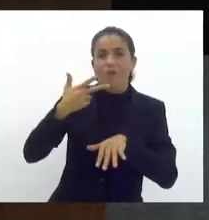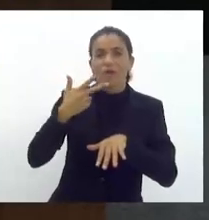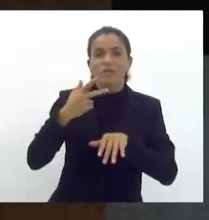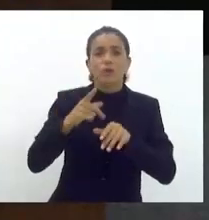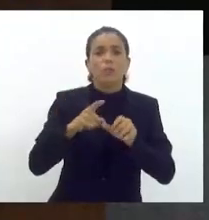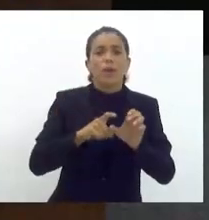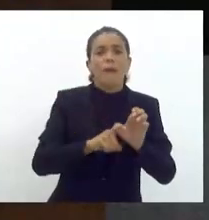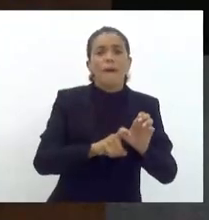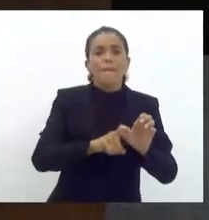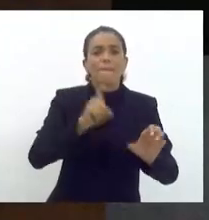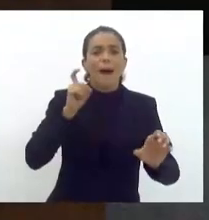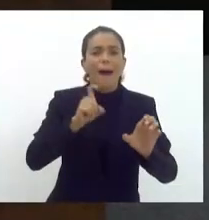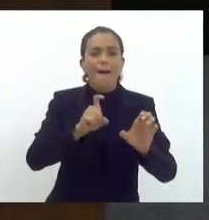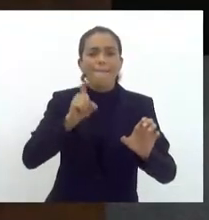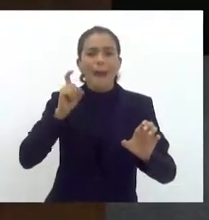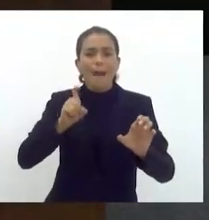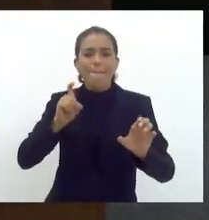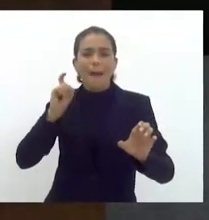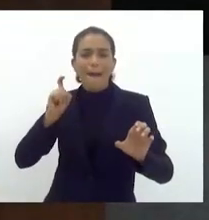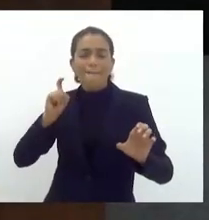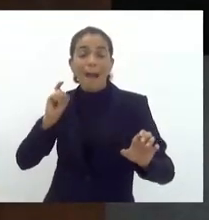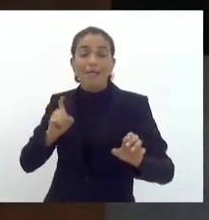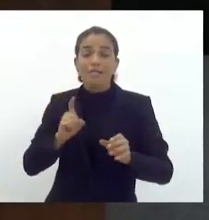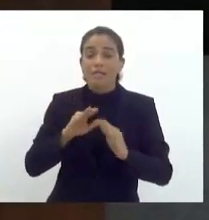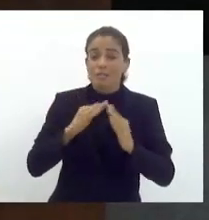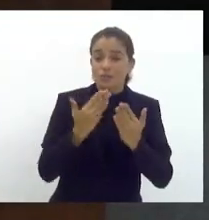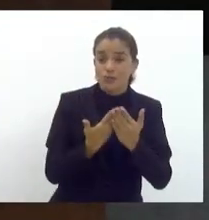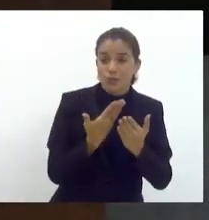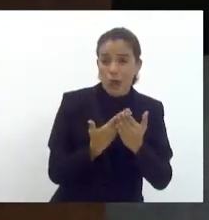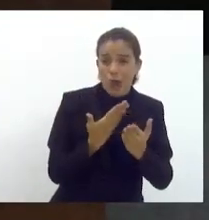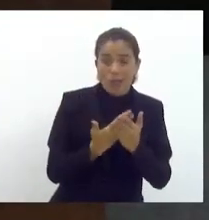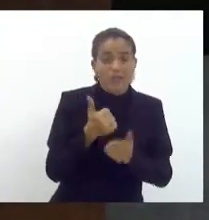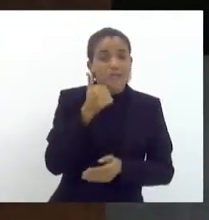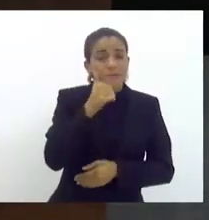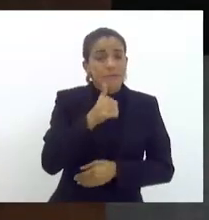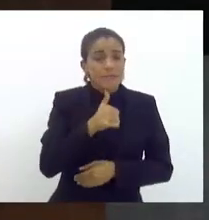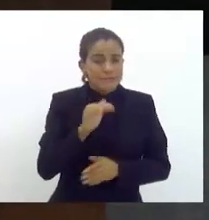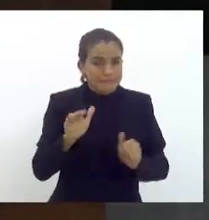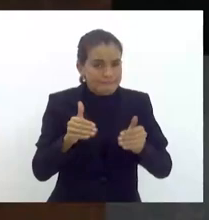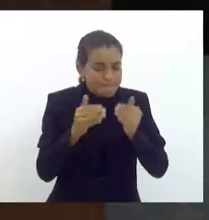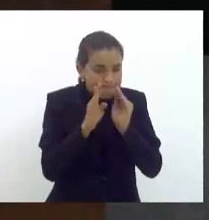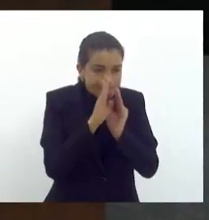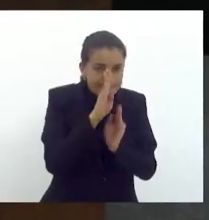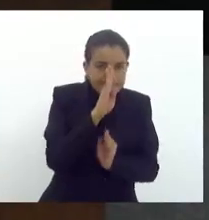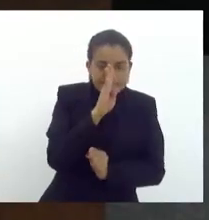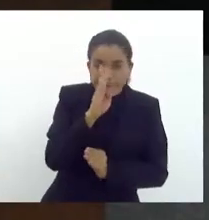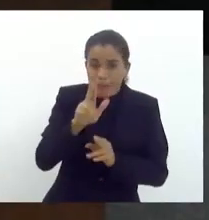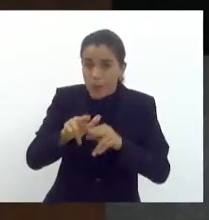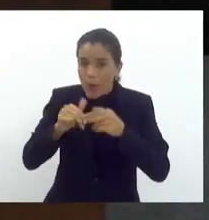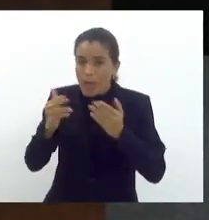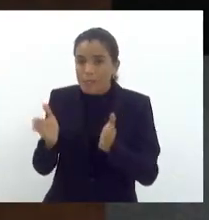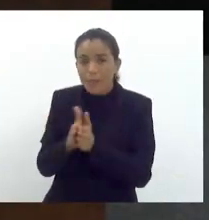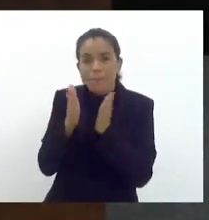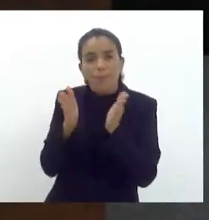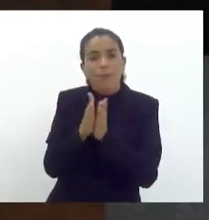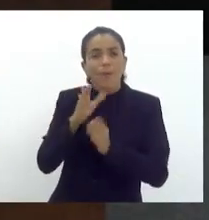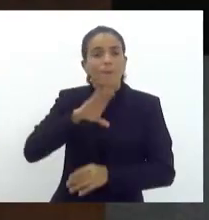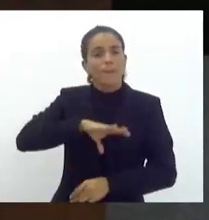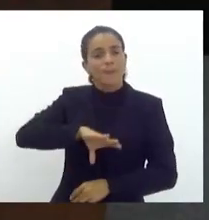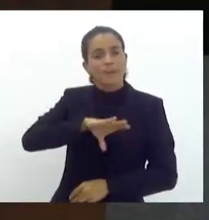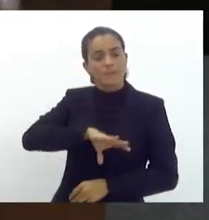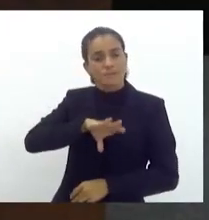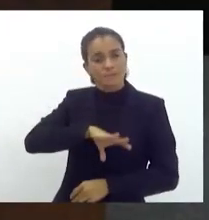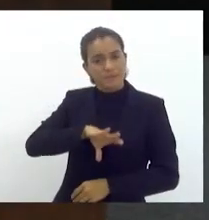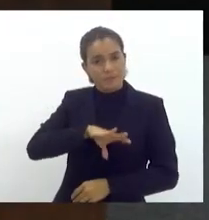meninas e elas são essencialmente feia é calcadas a partir da pobreza menstrual Ou seja